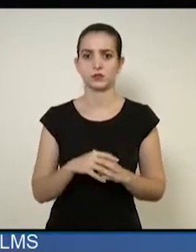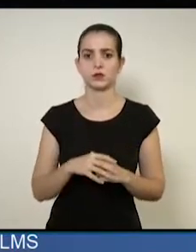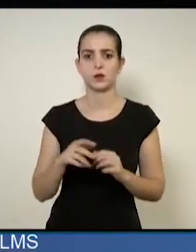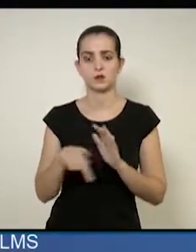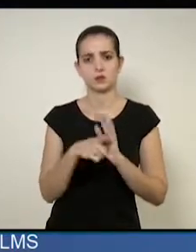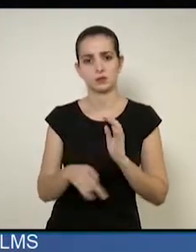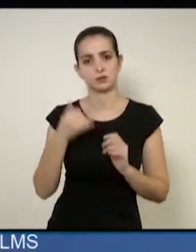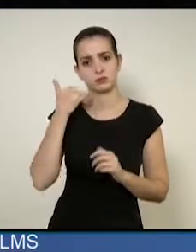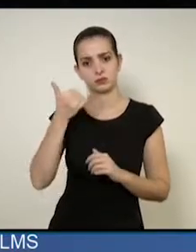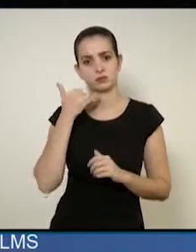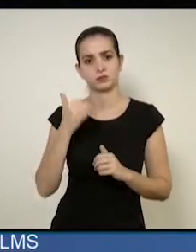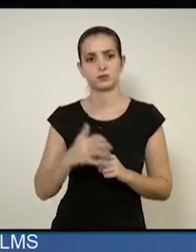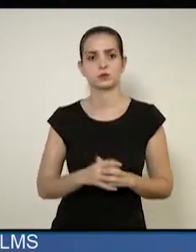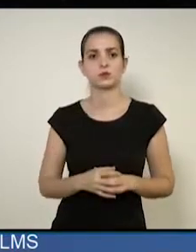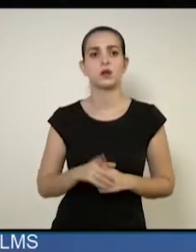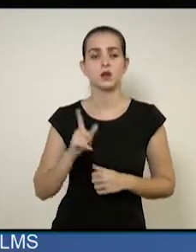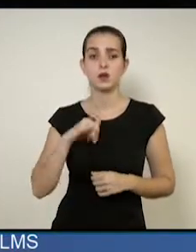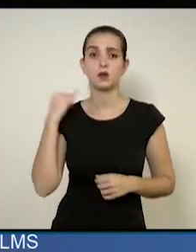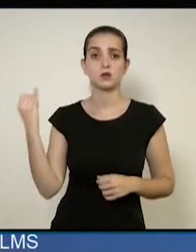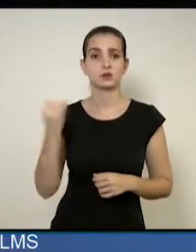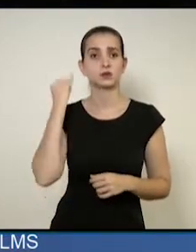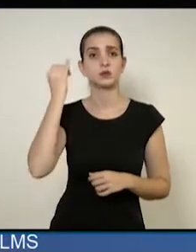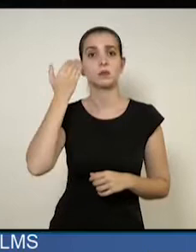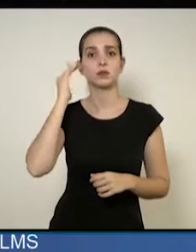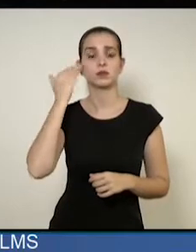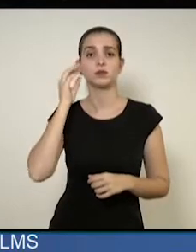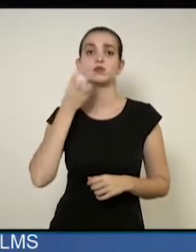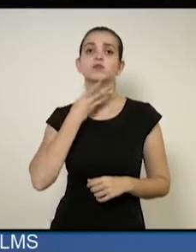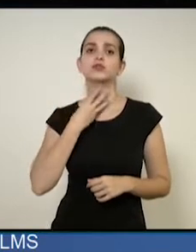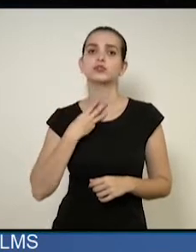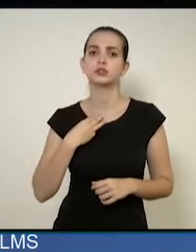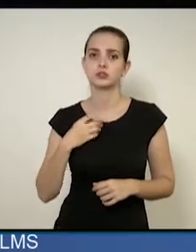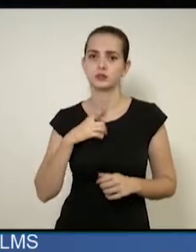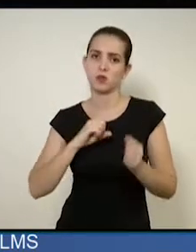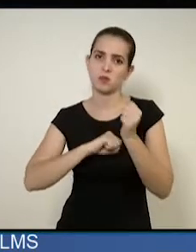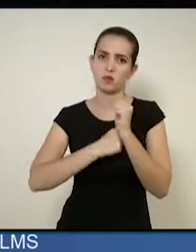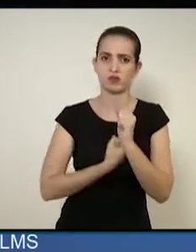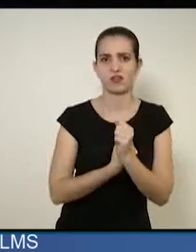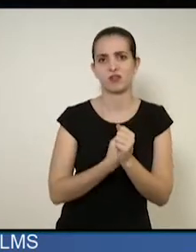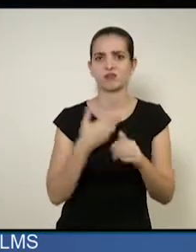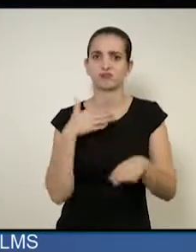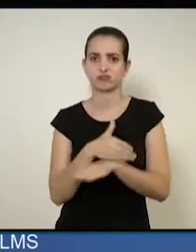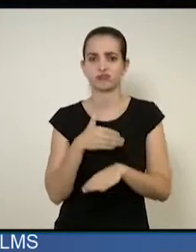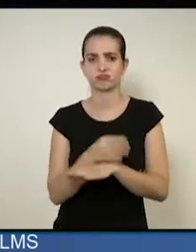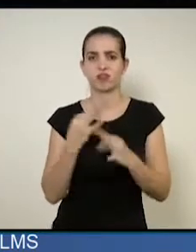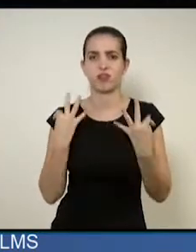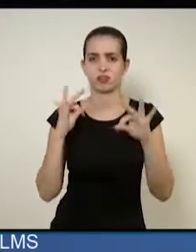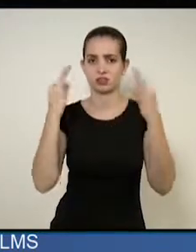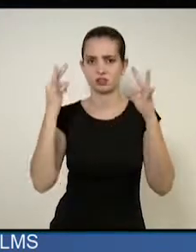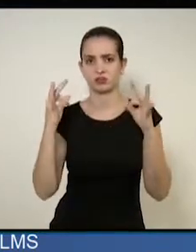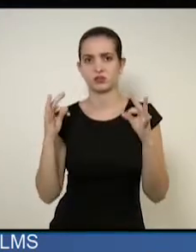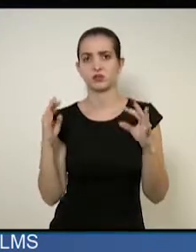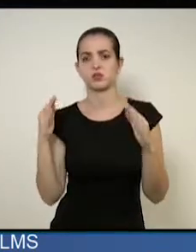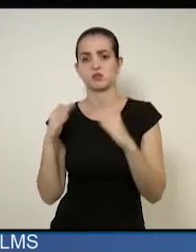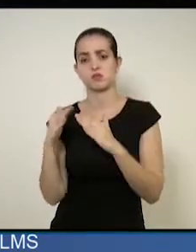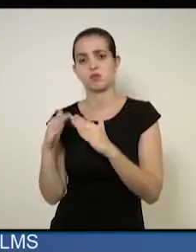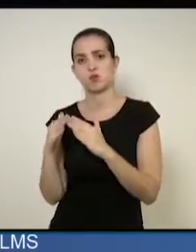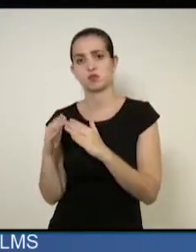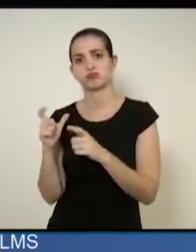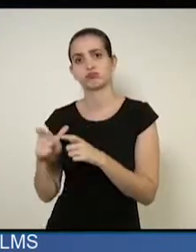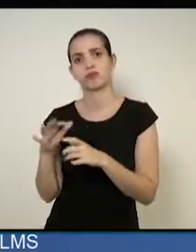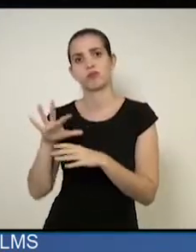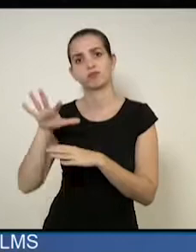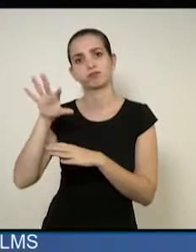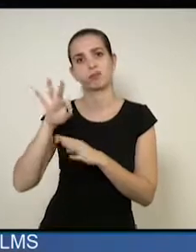é a chave para entender os motivos para o bloqueio do acesso à tecnologia por aqueles que moram nas áreas rurais.